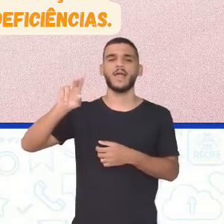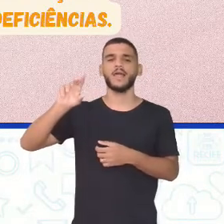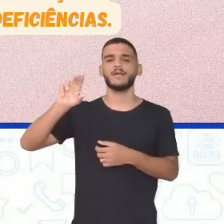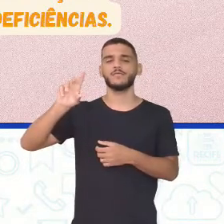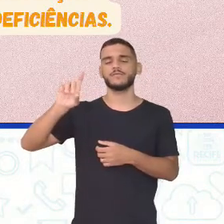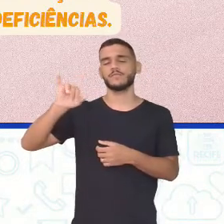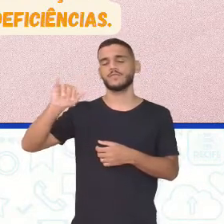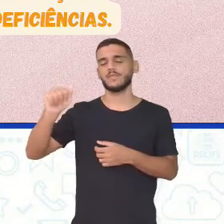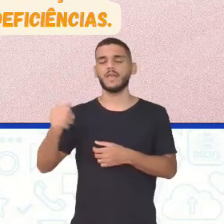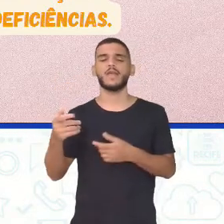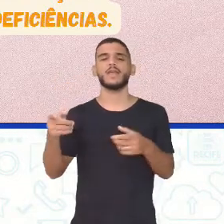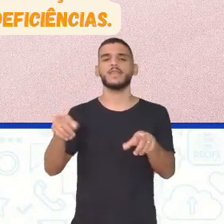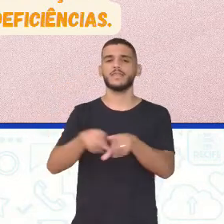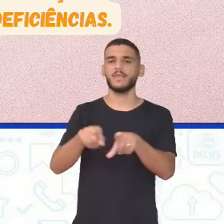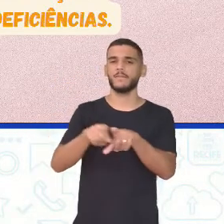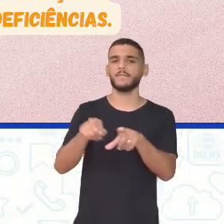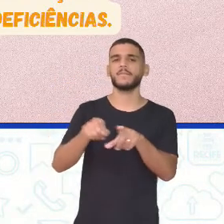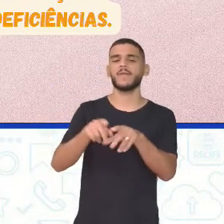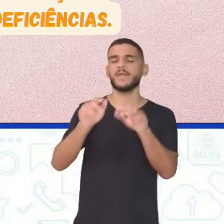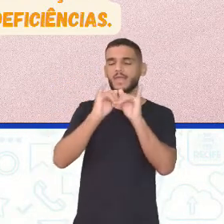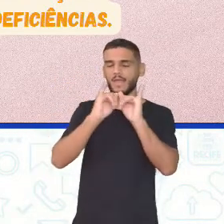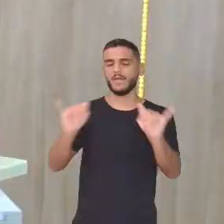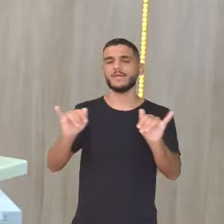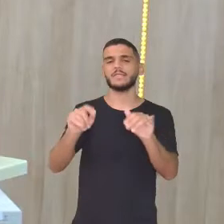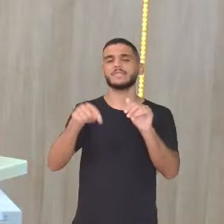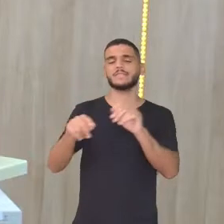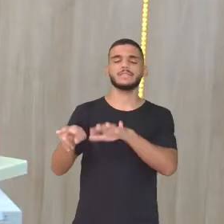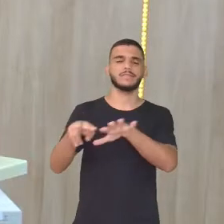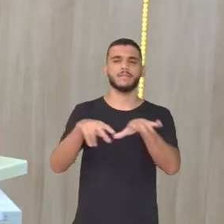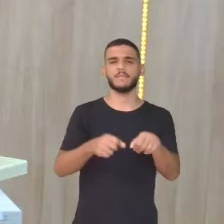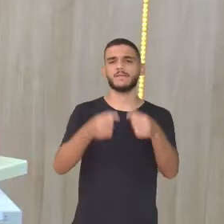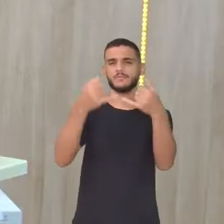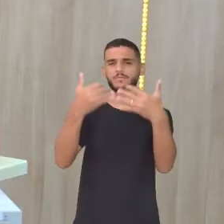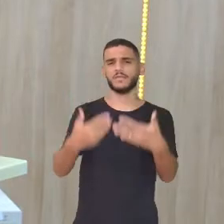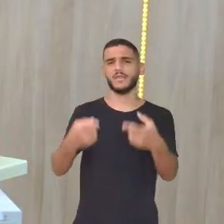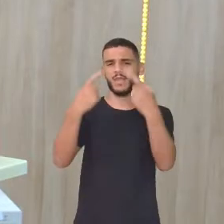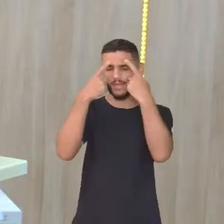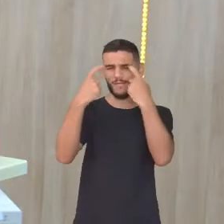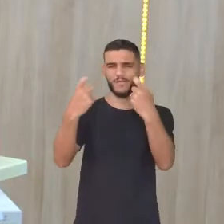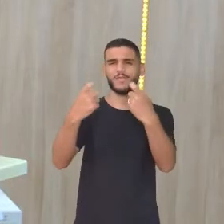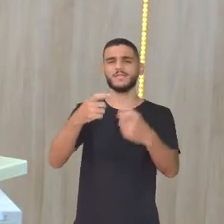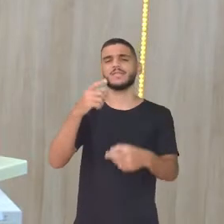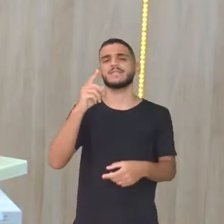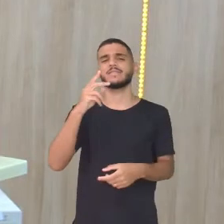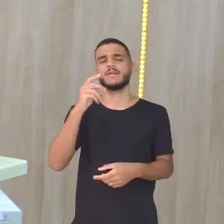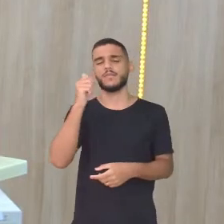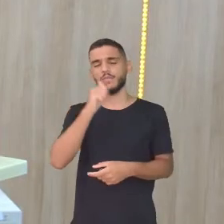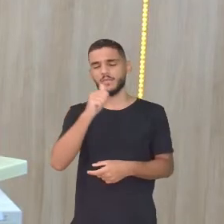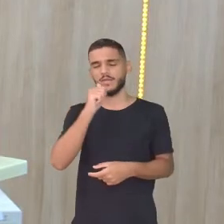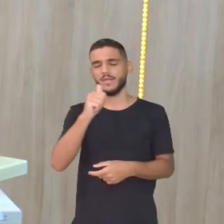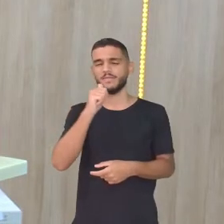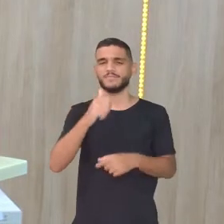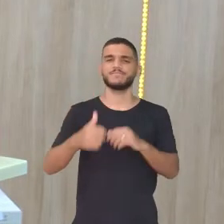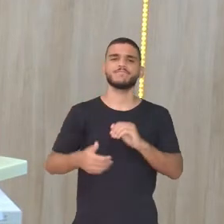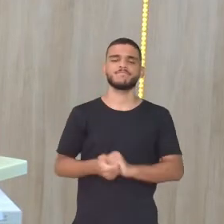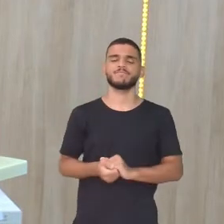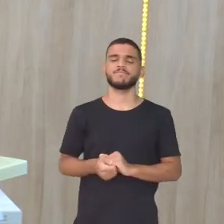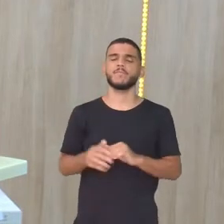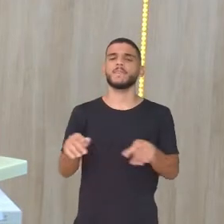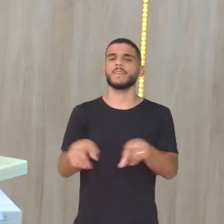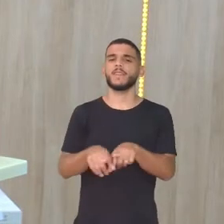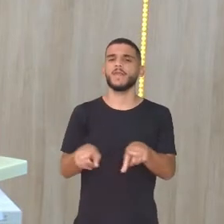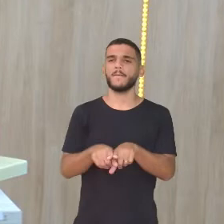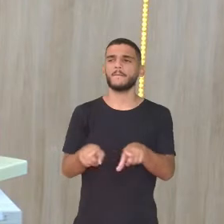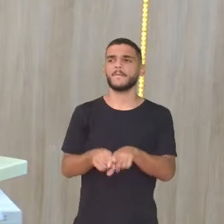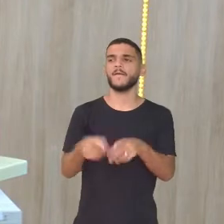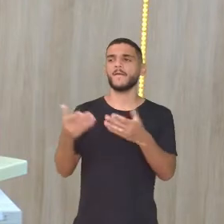gente a respeito aí dessa semana que a gente está falando aí a respeito dessa violência contra a mulher. E também